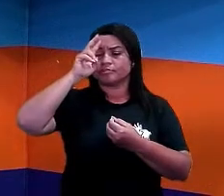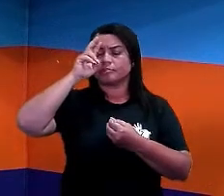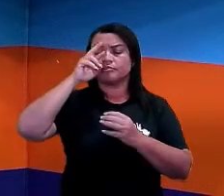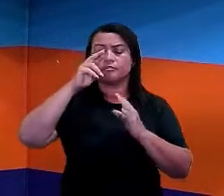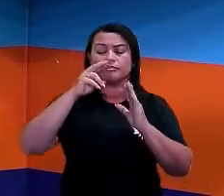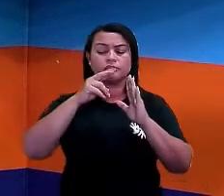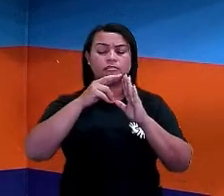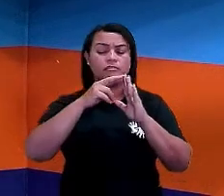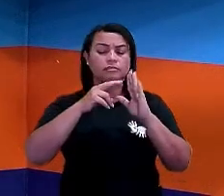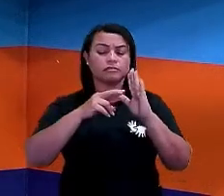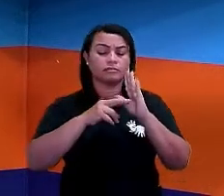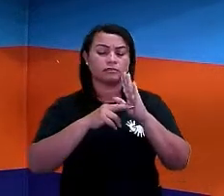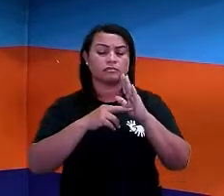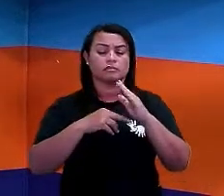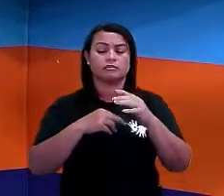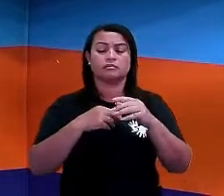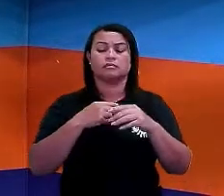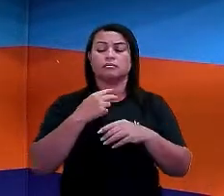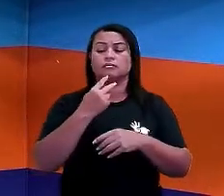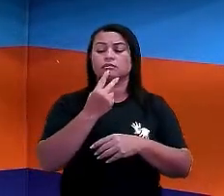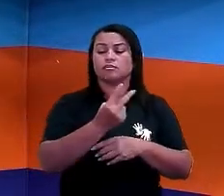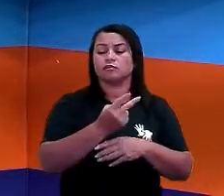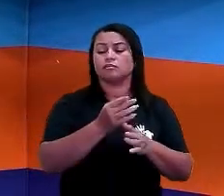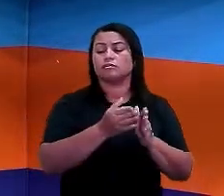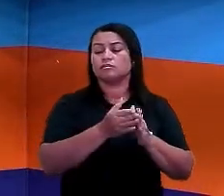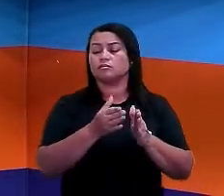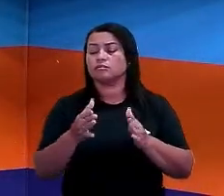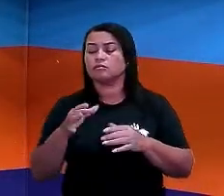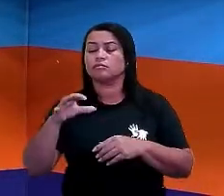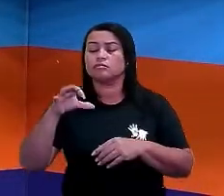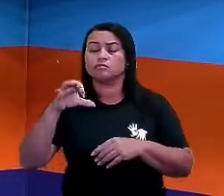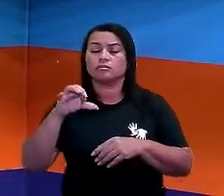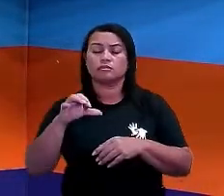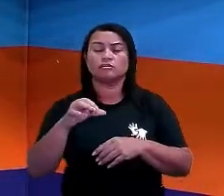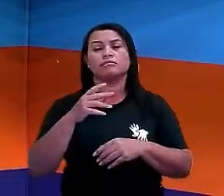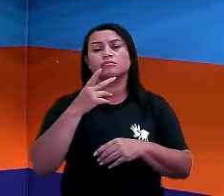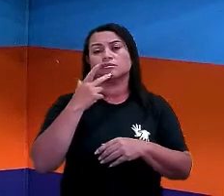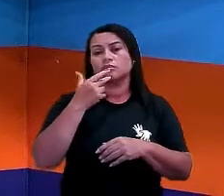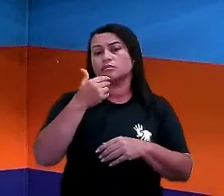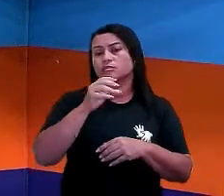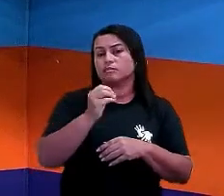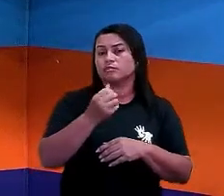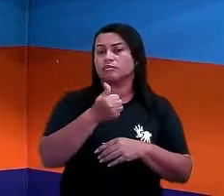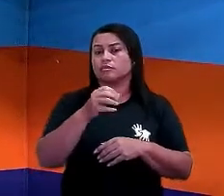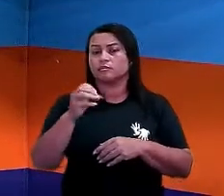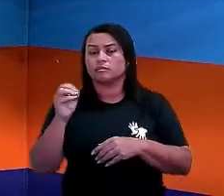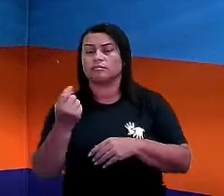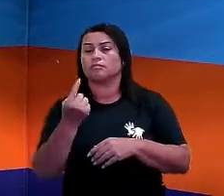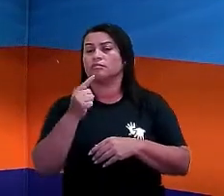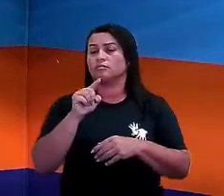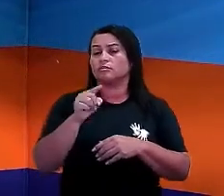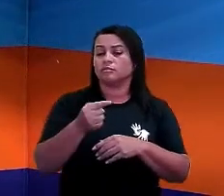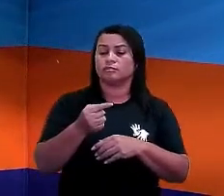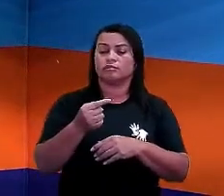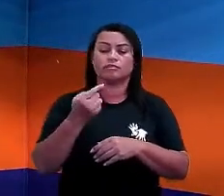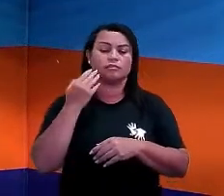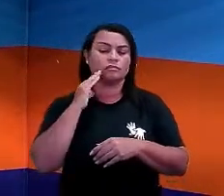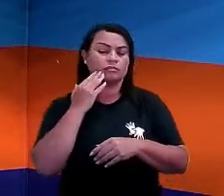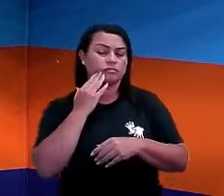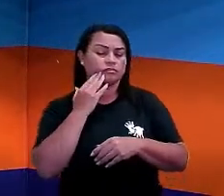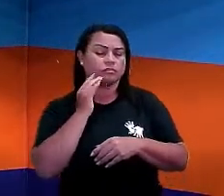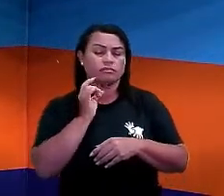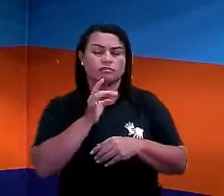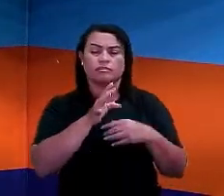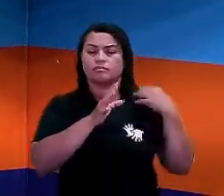regrinha do 2 ao 9, como é que a gente fala quando tem o 10, o 100 e o 1000, tá? E aí a gente vai